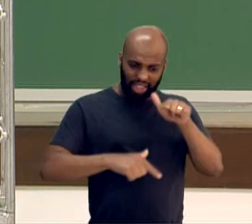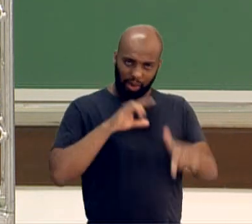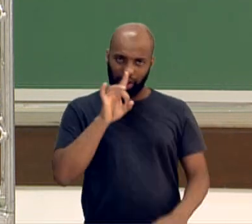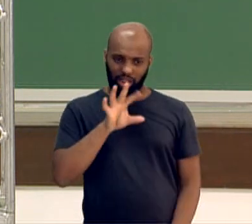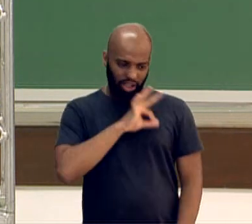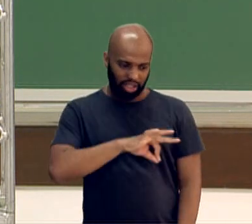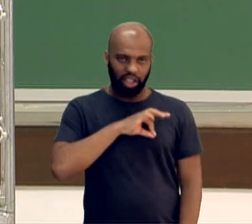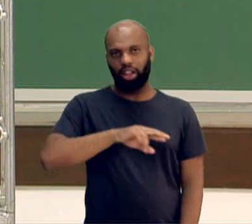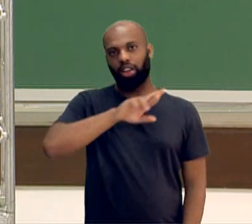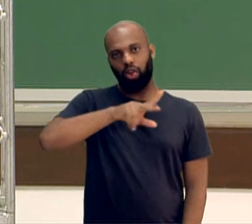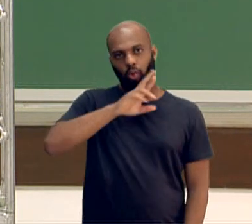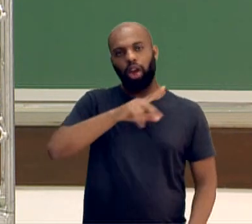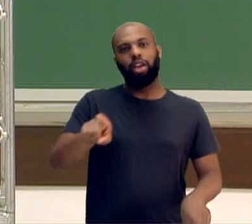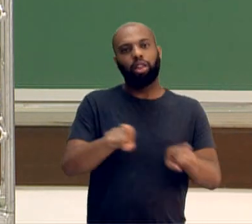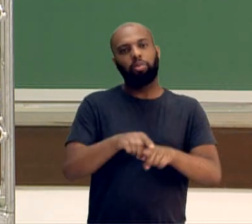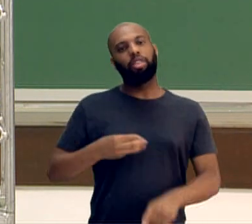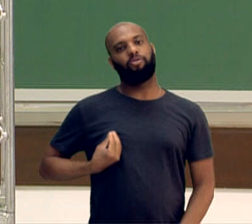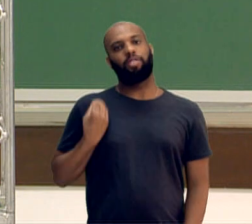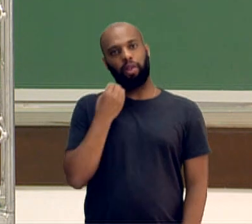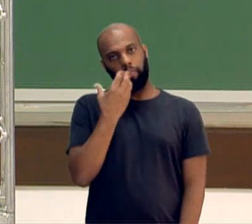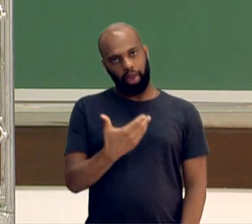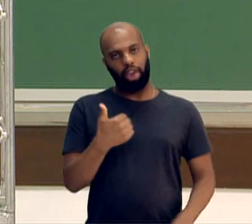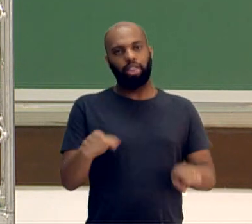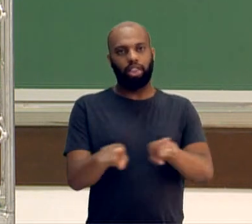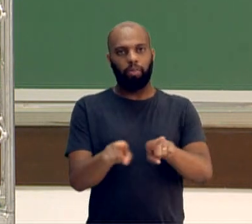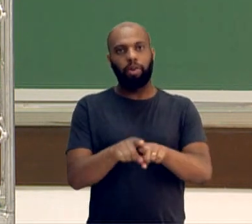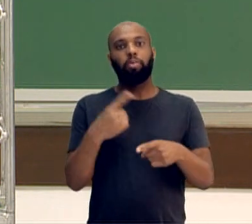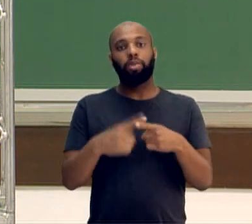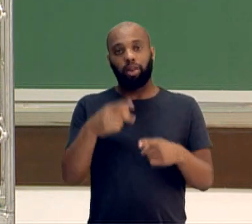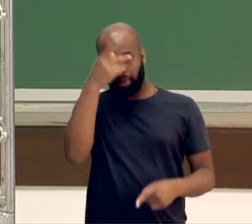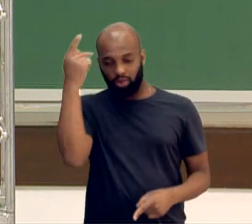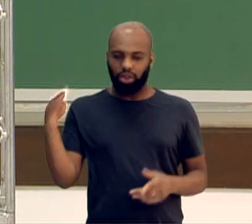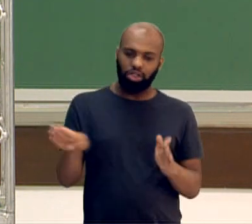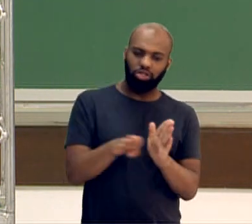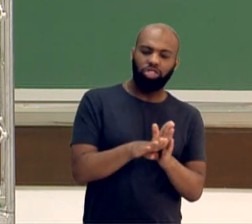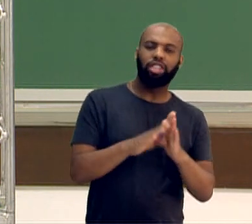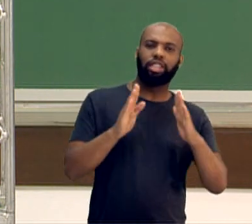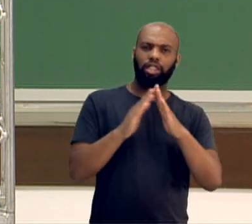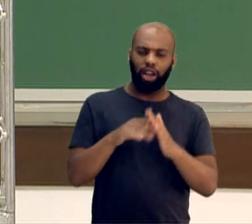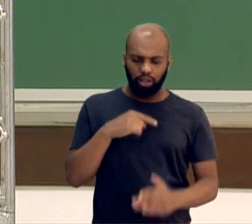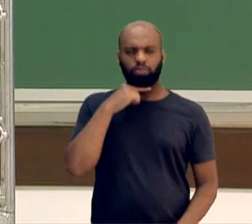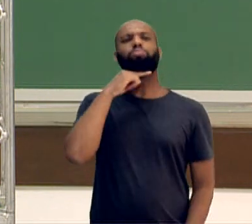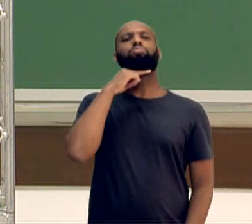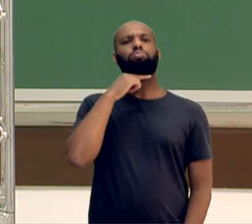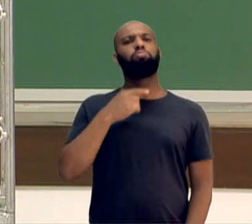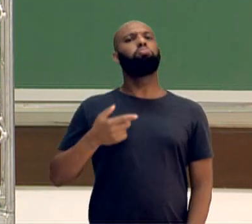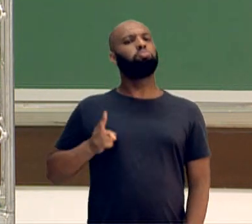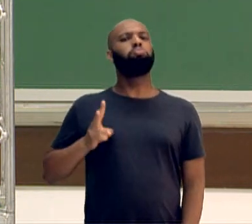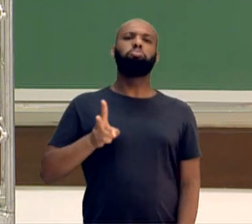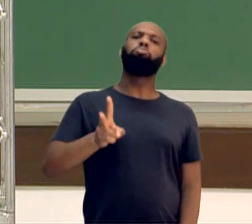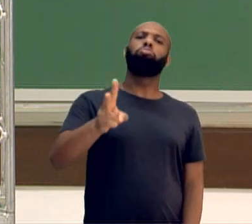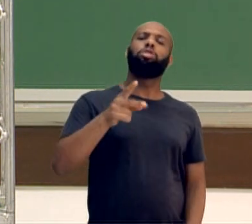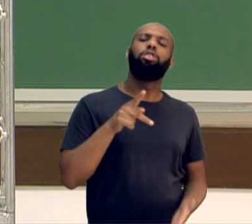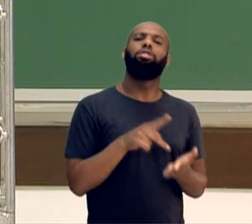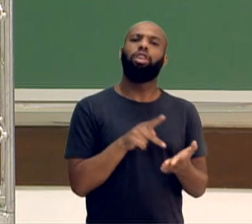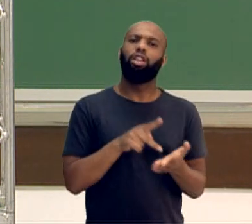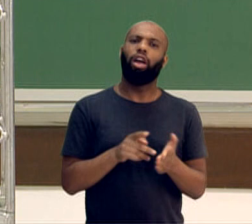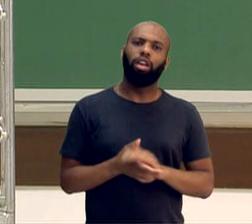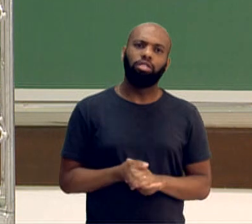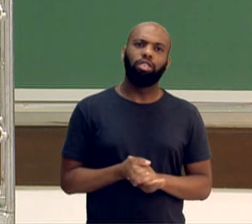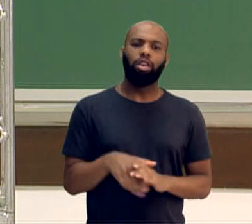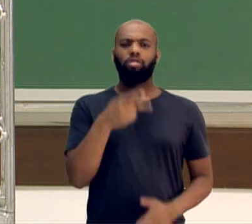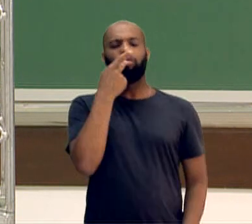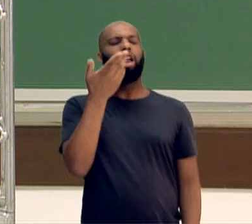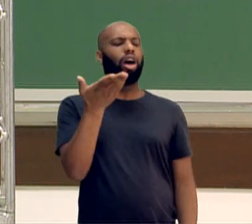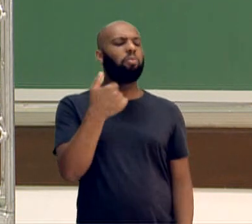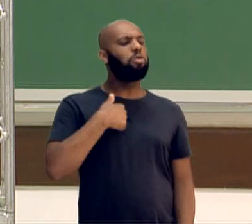é dignidade, né? As pessoas têm que chegar em casa de cabeça erguida sempre e, de fato, falar,